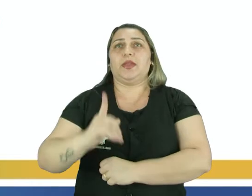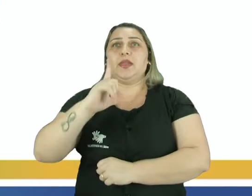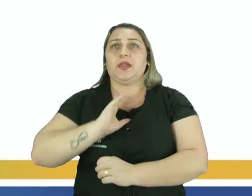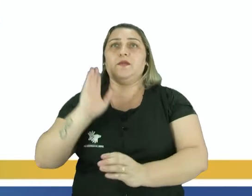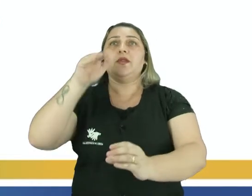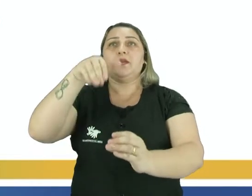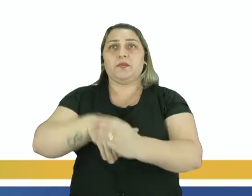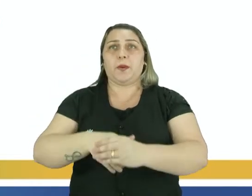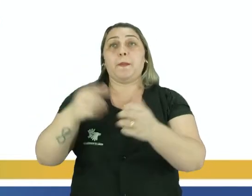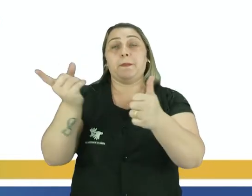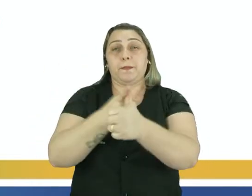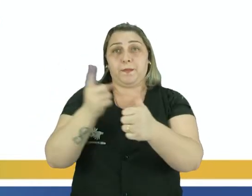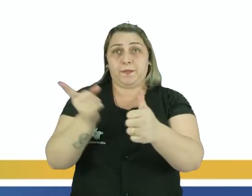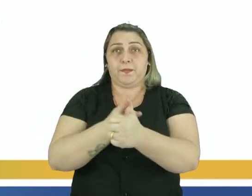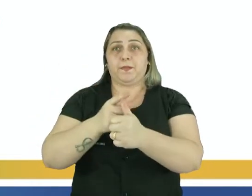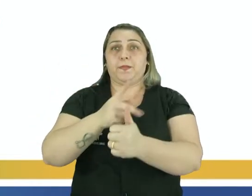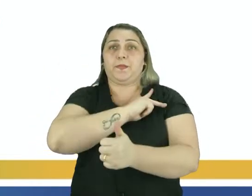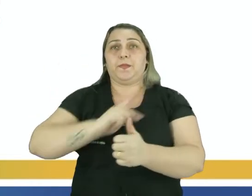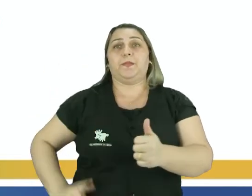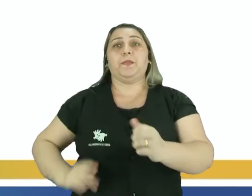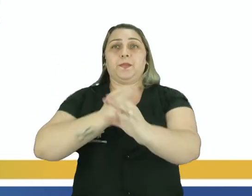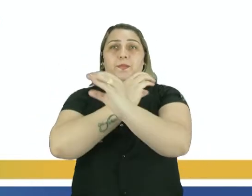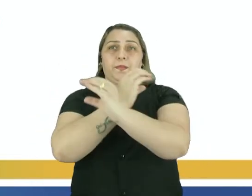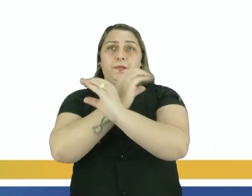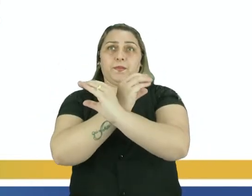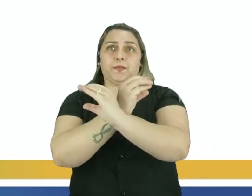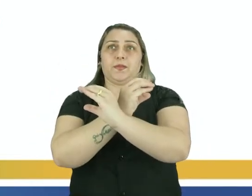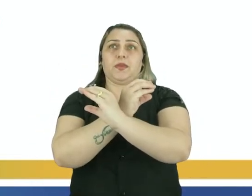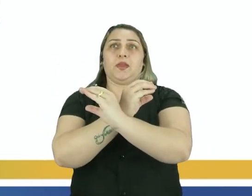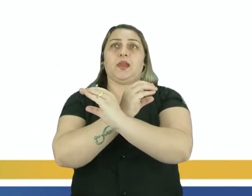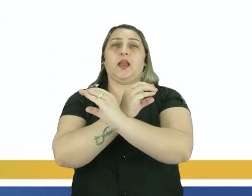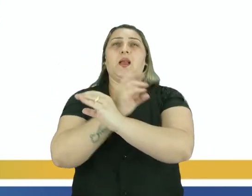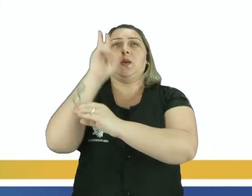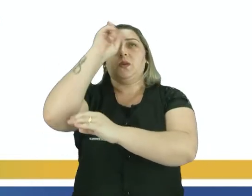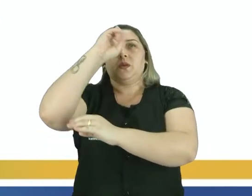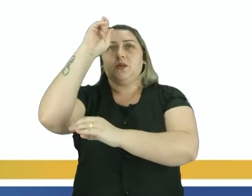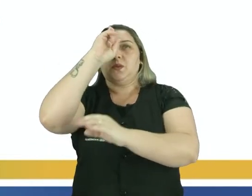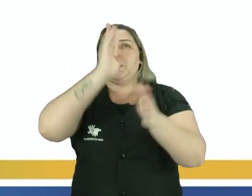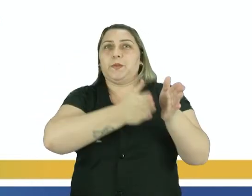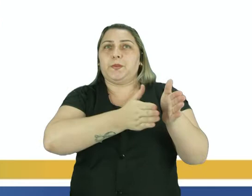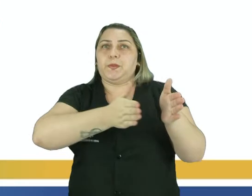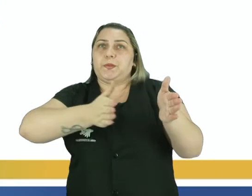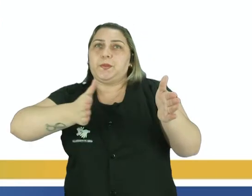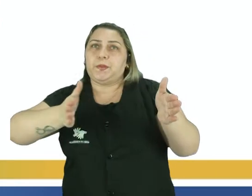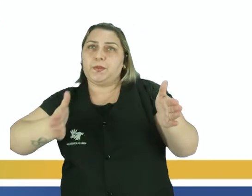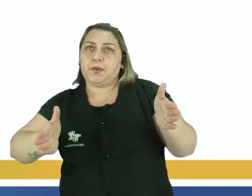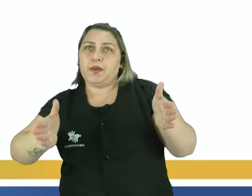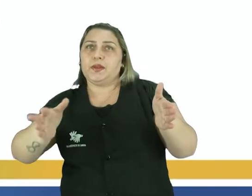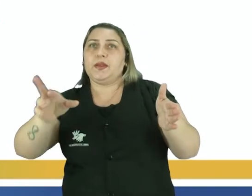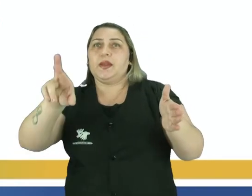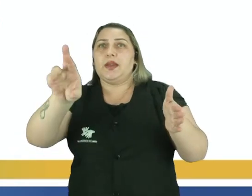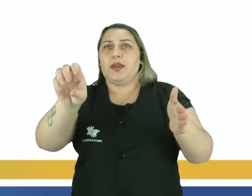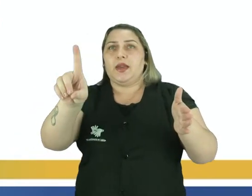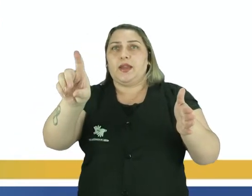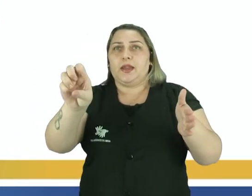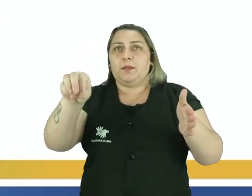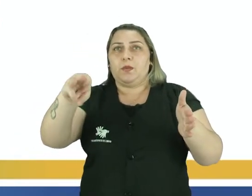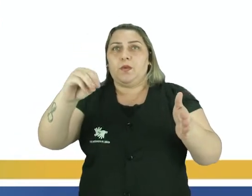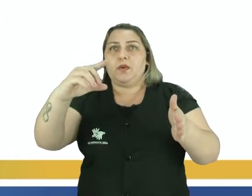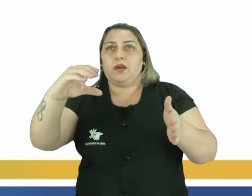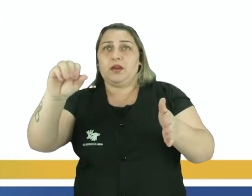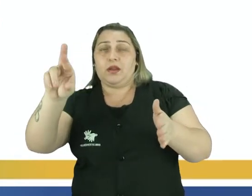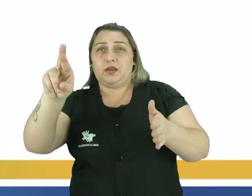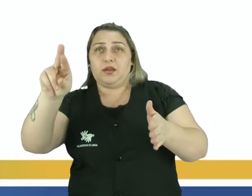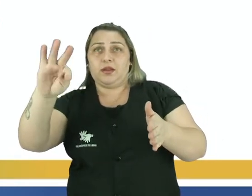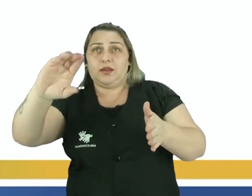Brasil, ocorreu a eleição do primeiro presidente civil. Esse período histórico, que se convencionou chamar de